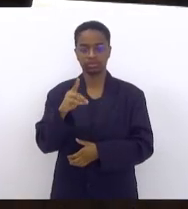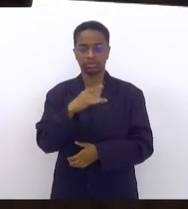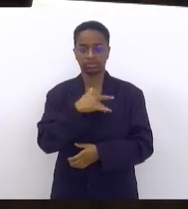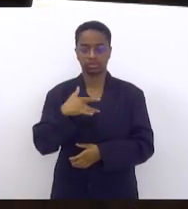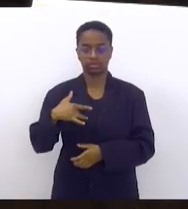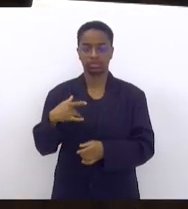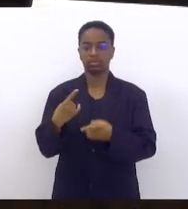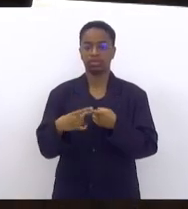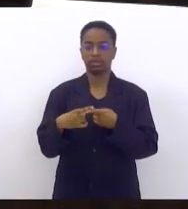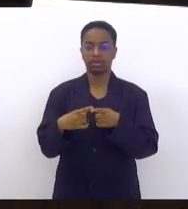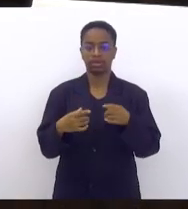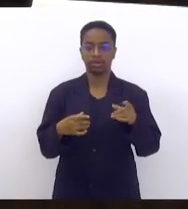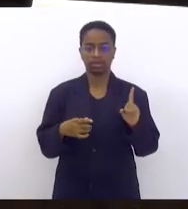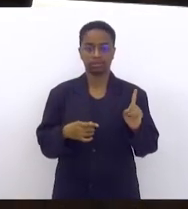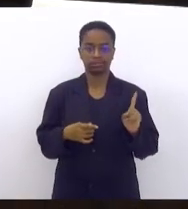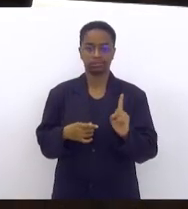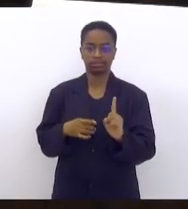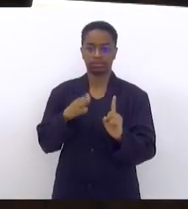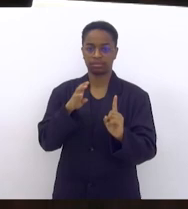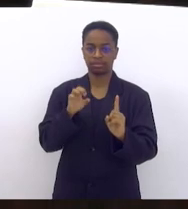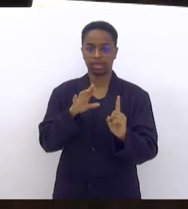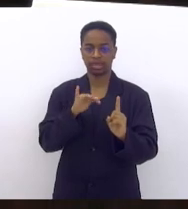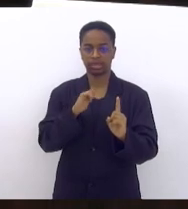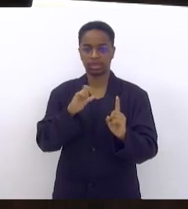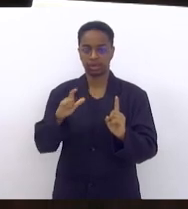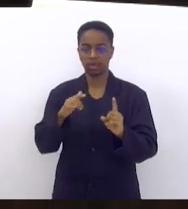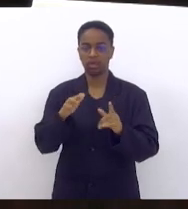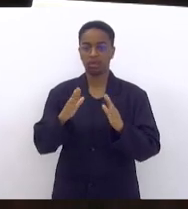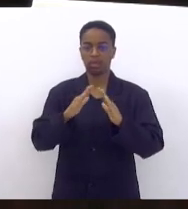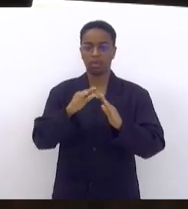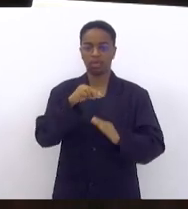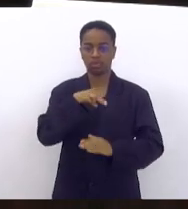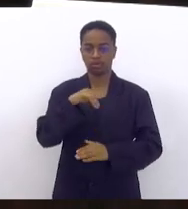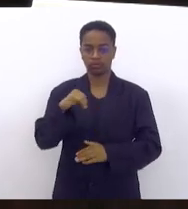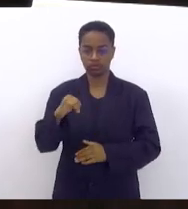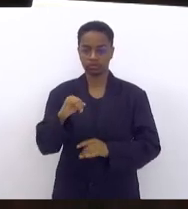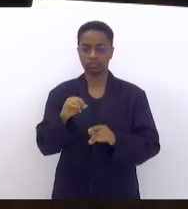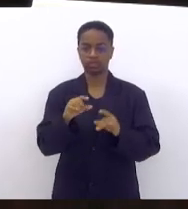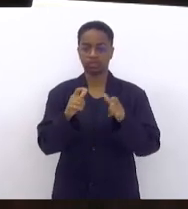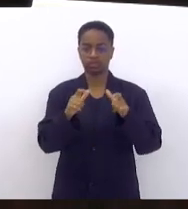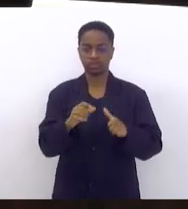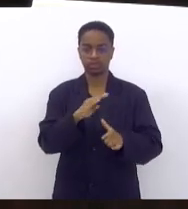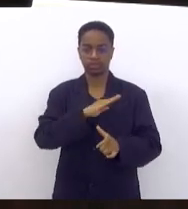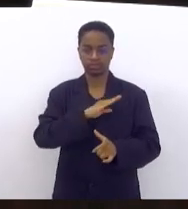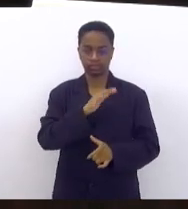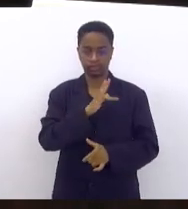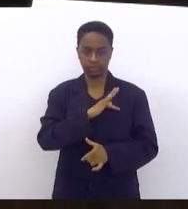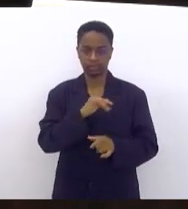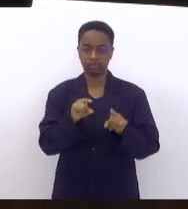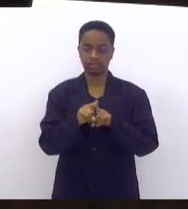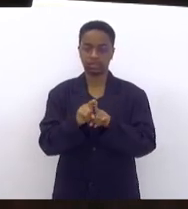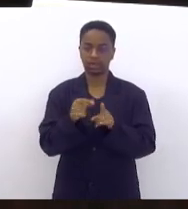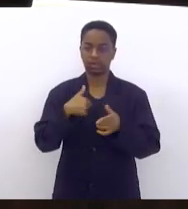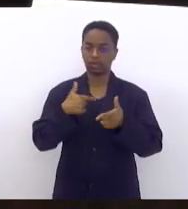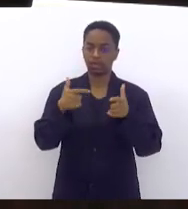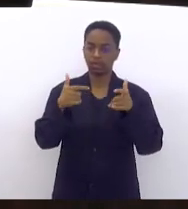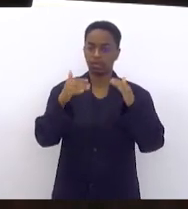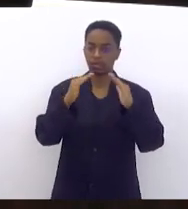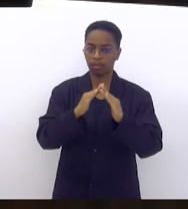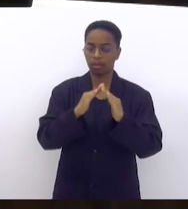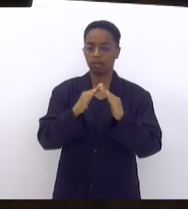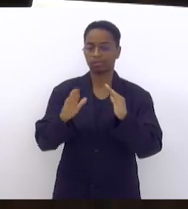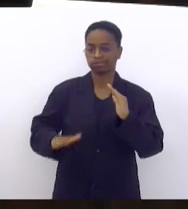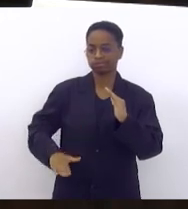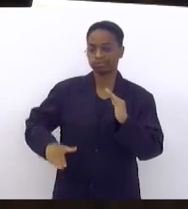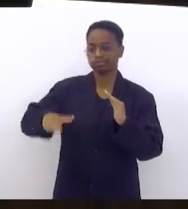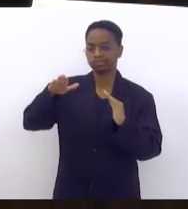era um colega lá de Nova Iguaçu, da Baixada Fluminense, de onde eu também sou residente desde o meu nascimento.